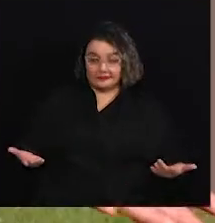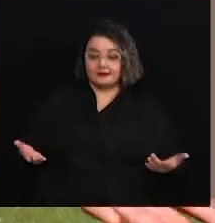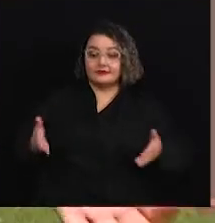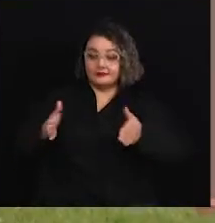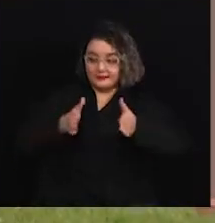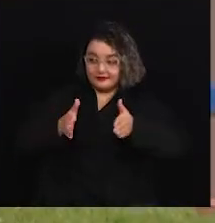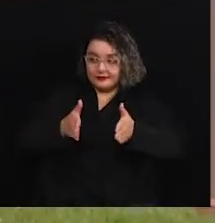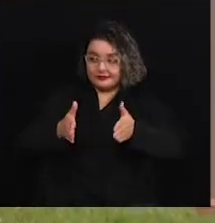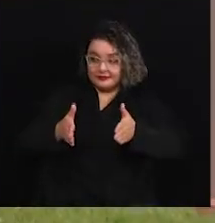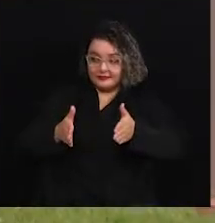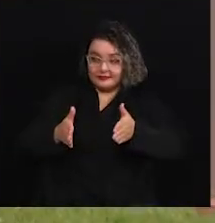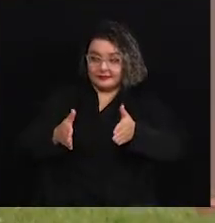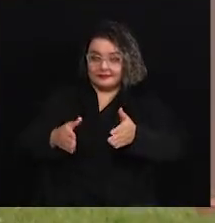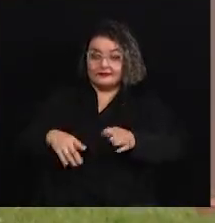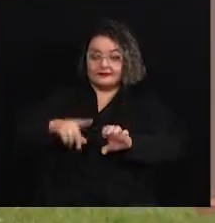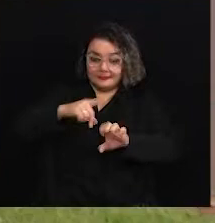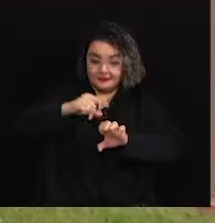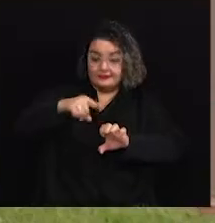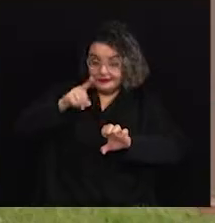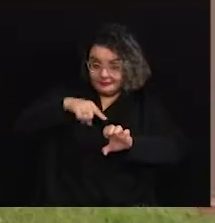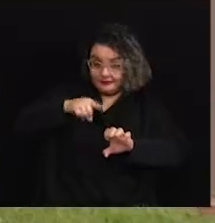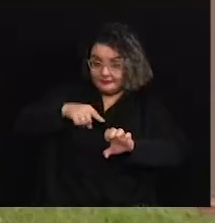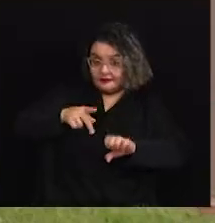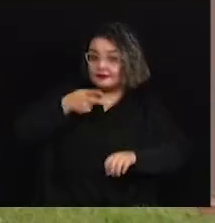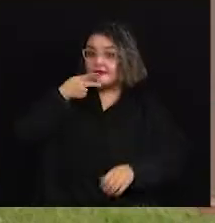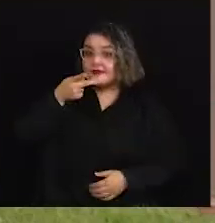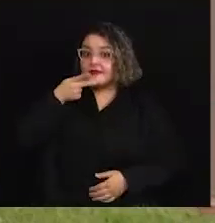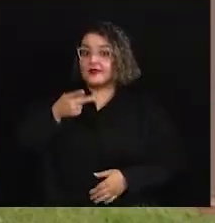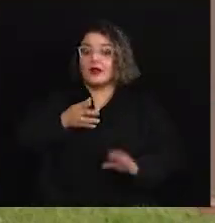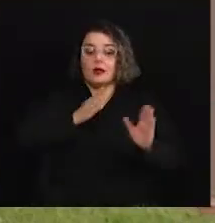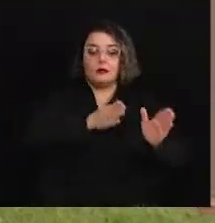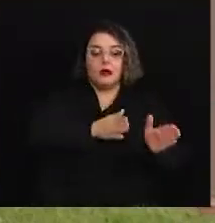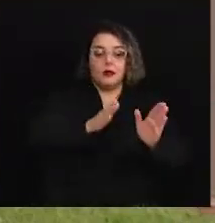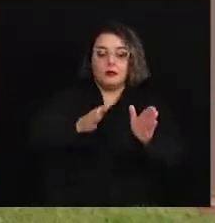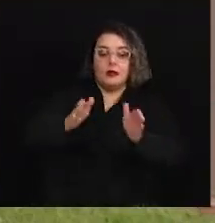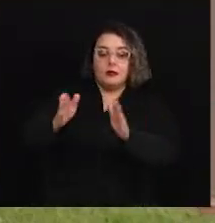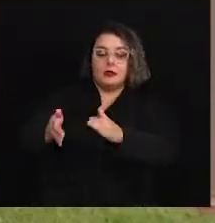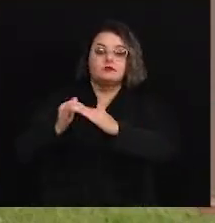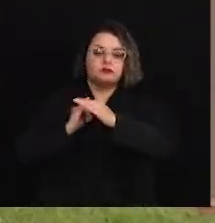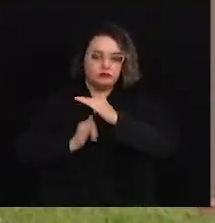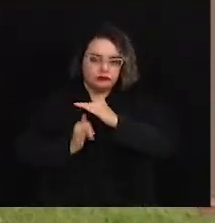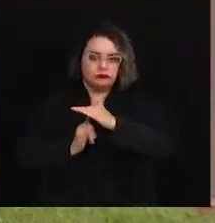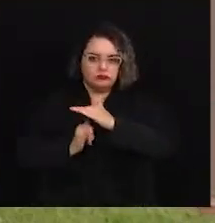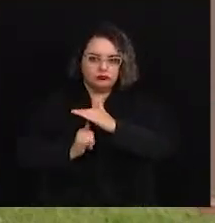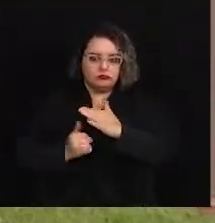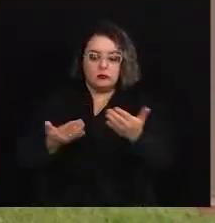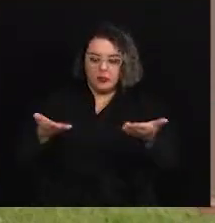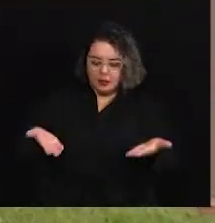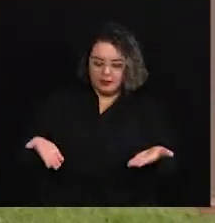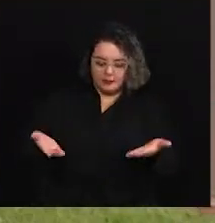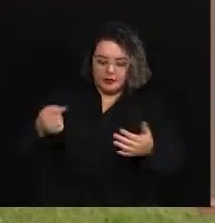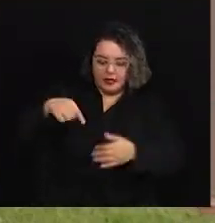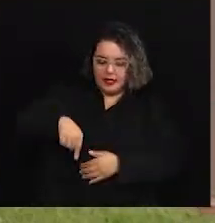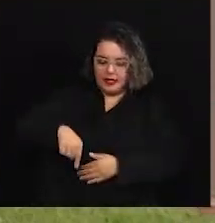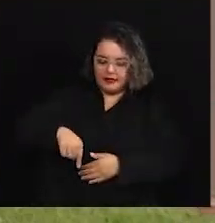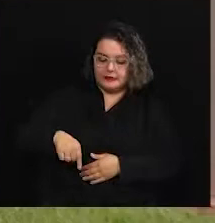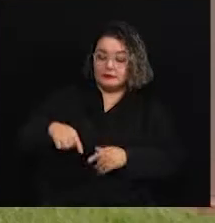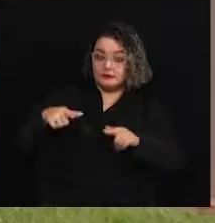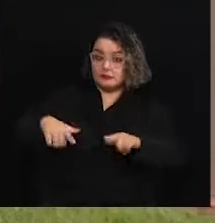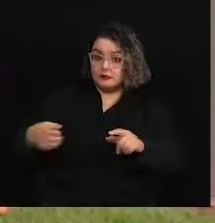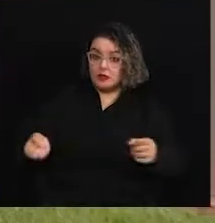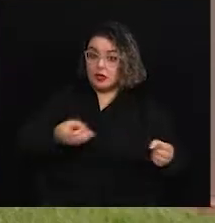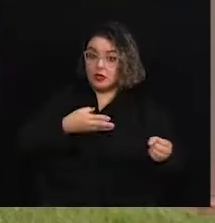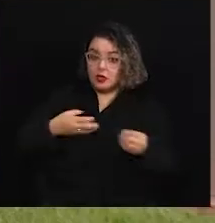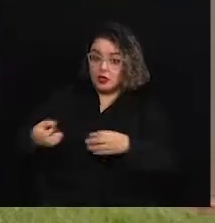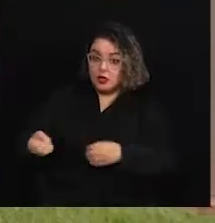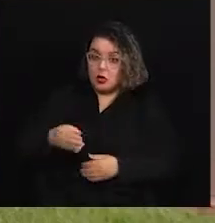Neste segundo bloco do Ser Empreendedor, nós vamos falar das etapas de uma startup. Viemos até o Laboratório de